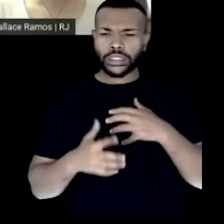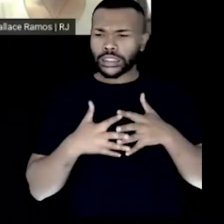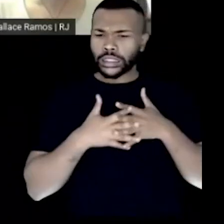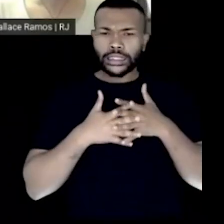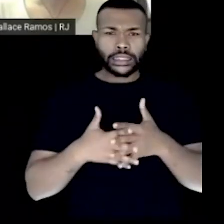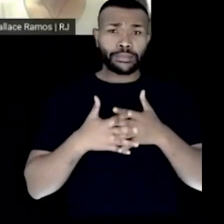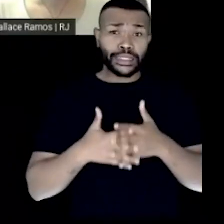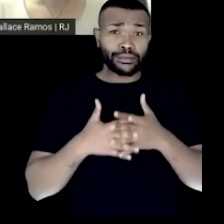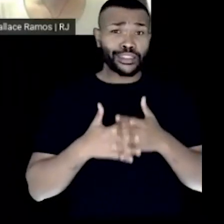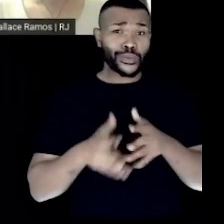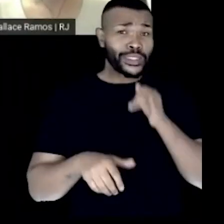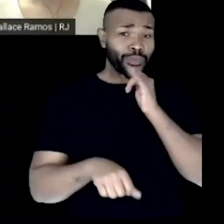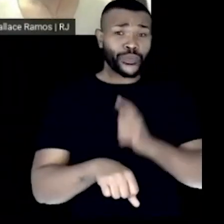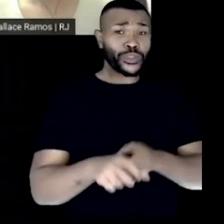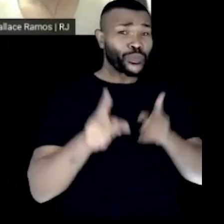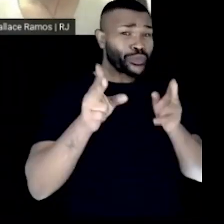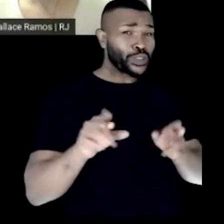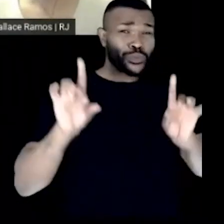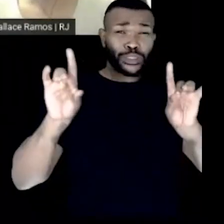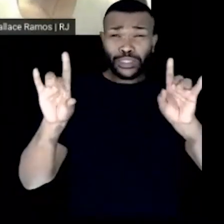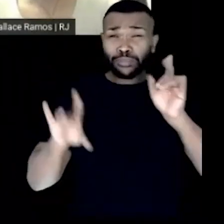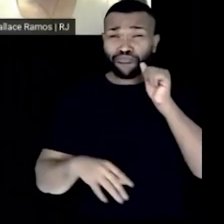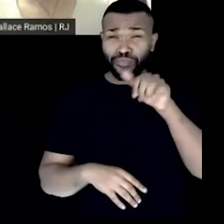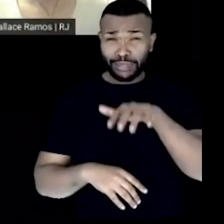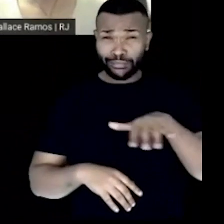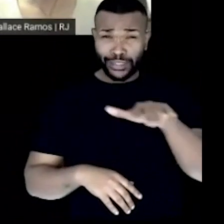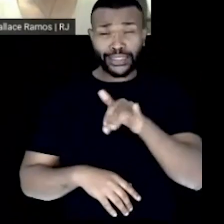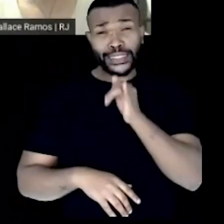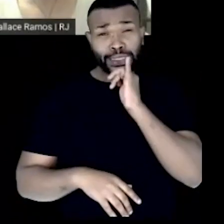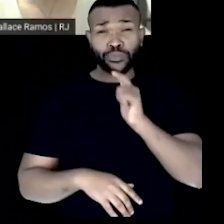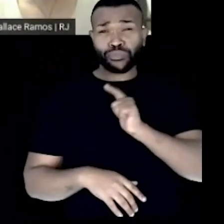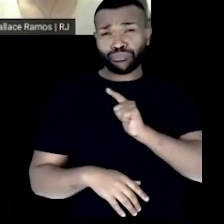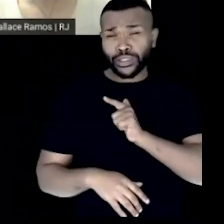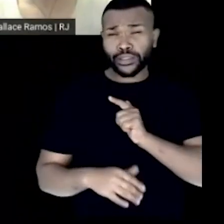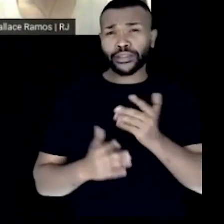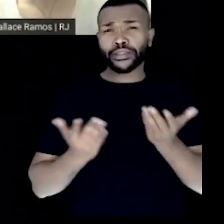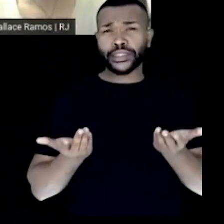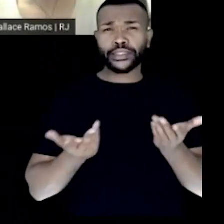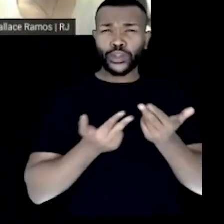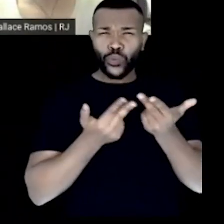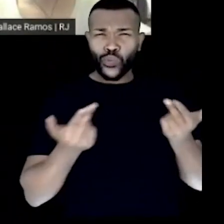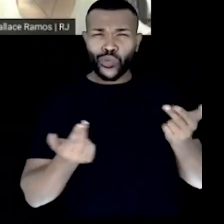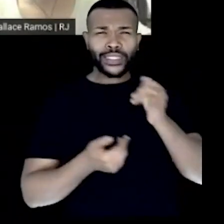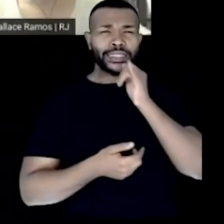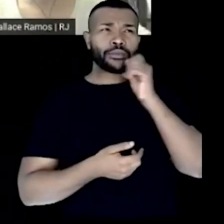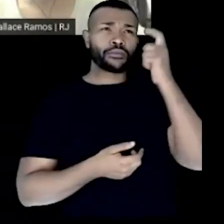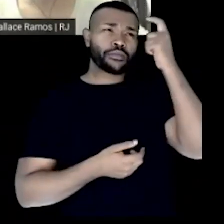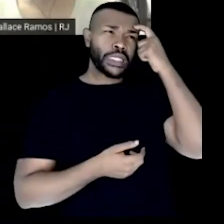te deixa atrapalhado, porque ao mesmo tempo também tem, especialmente em meninas, ainda tem aquela coisa